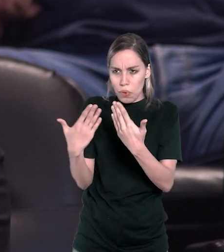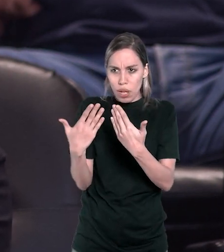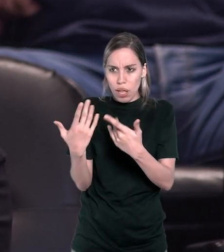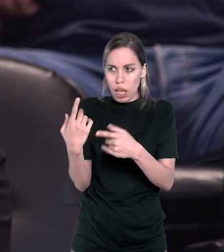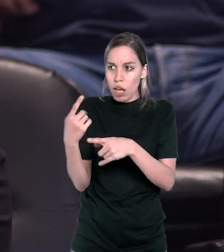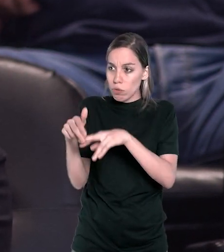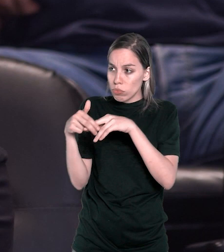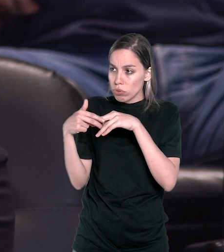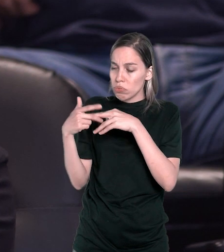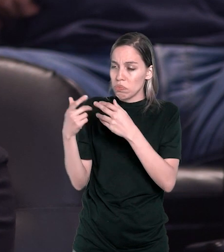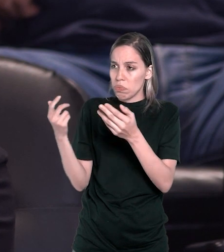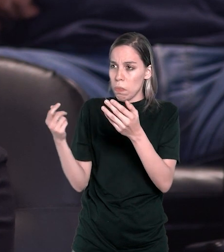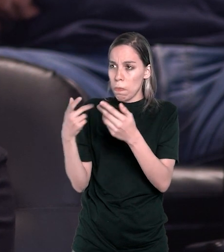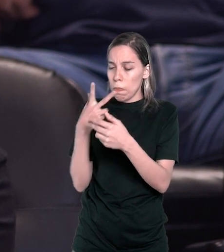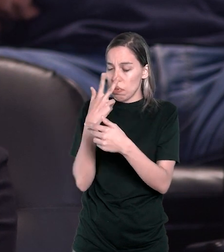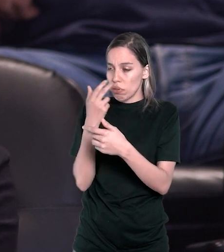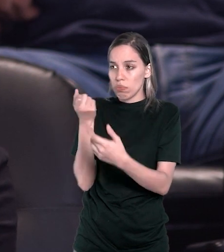E aí, já emendando nisso,